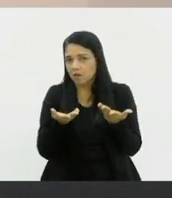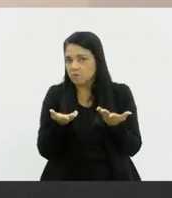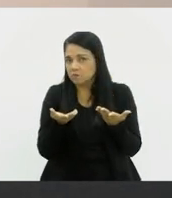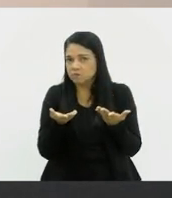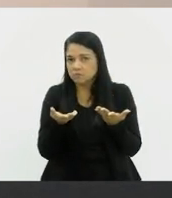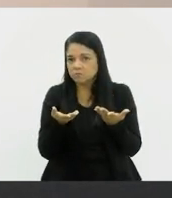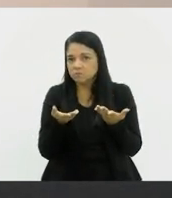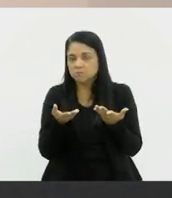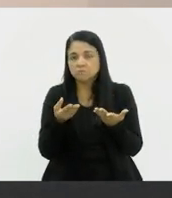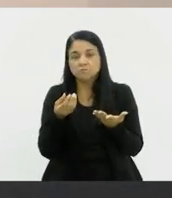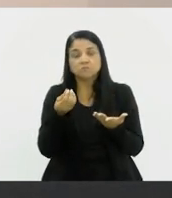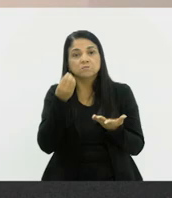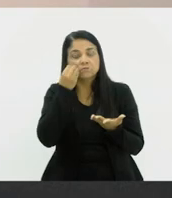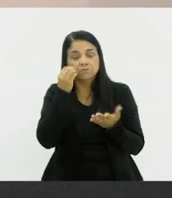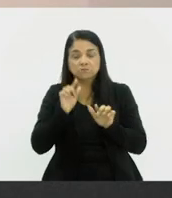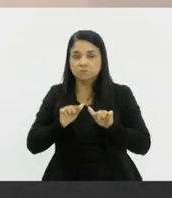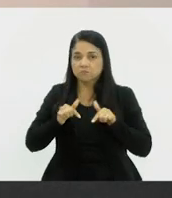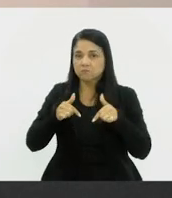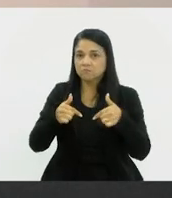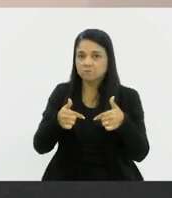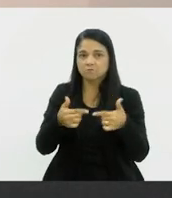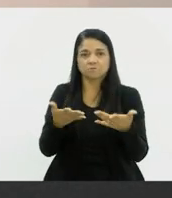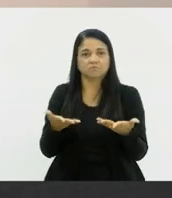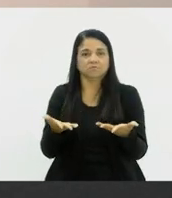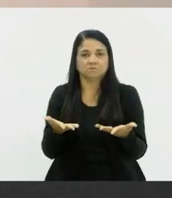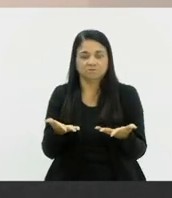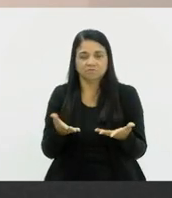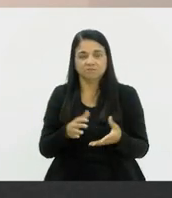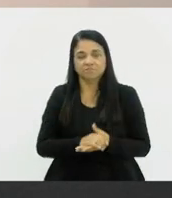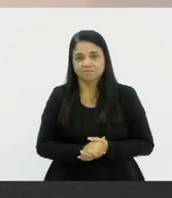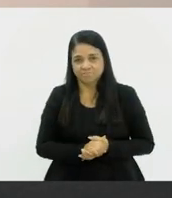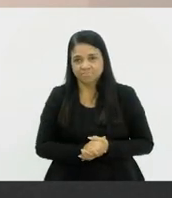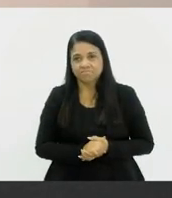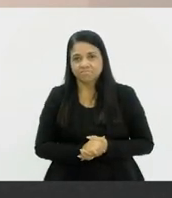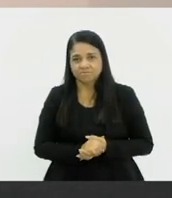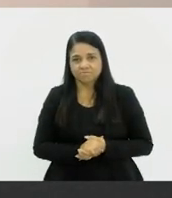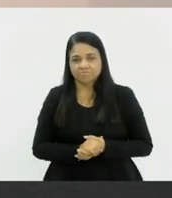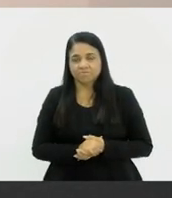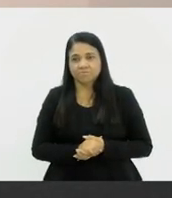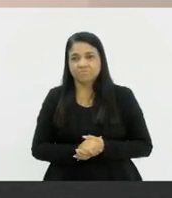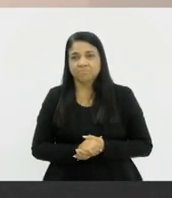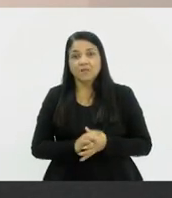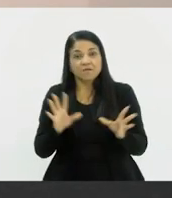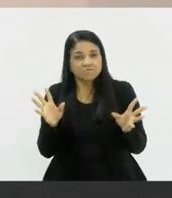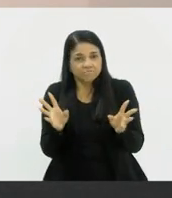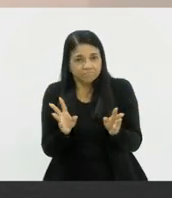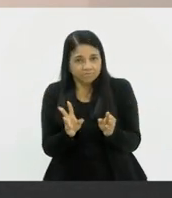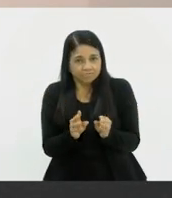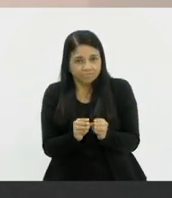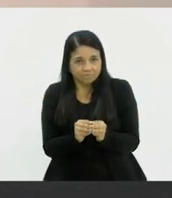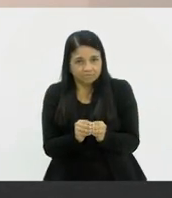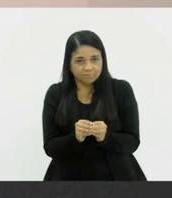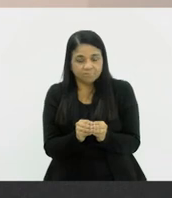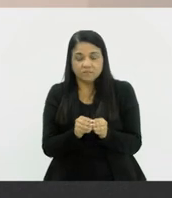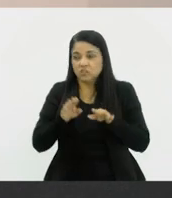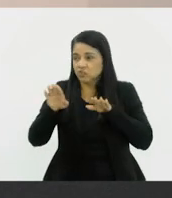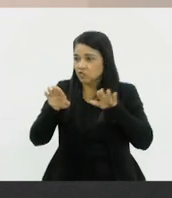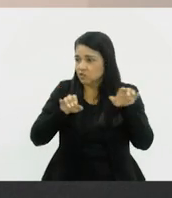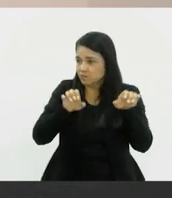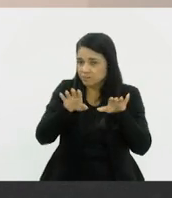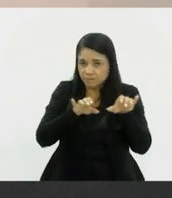tá tendo que reagir e falar sobre e eu queria para finalizar convocar